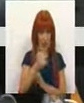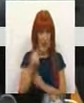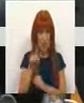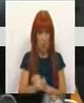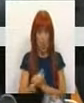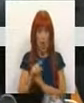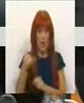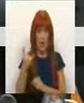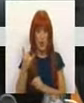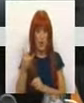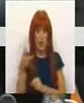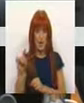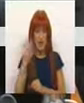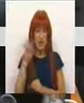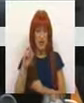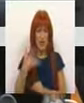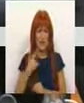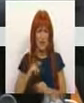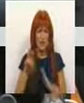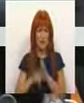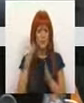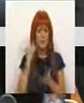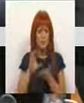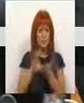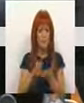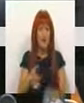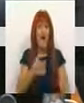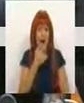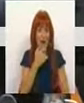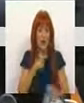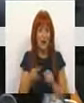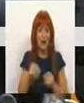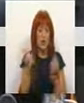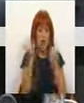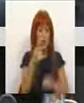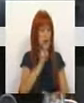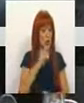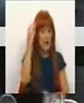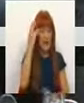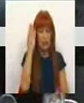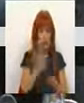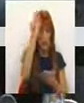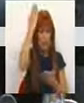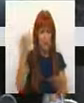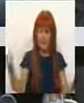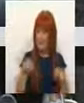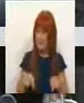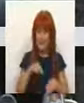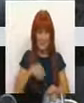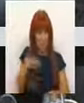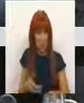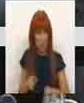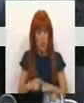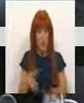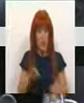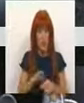345-E/2016, em 30 de dezembro, que regula os termos de financiamento apenas para regiões autónomas dos Açores e da Madeira. Neste momento, a